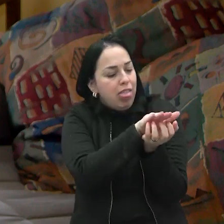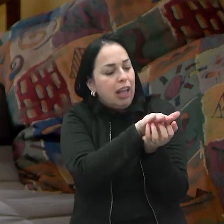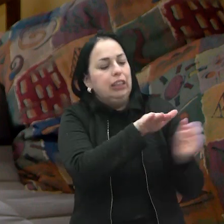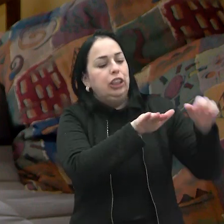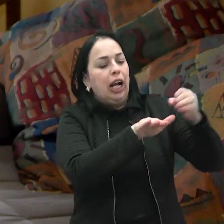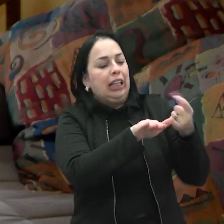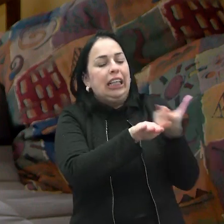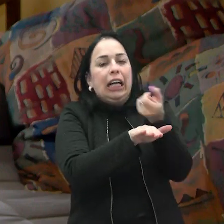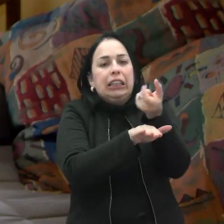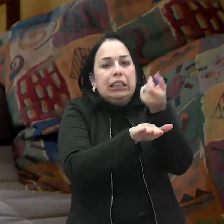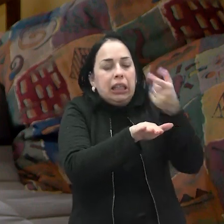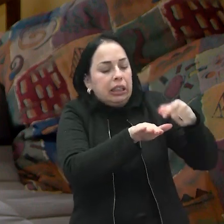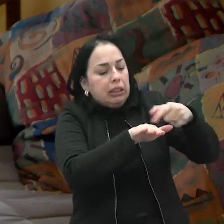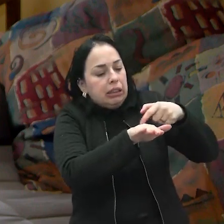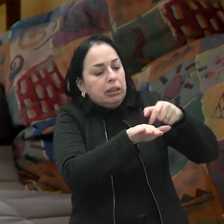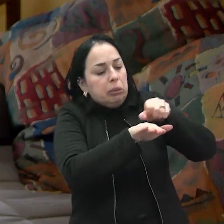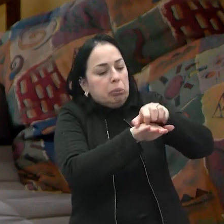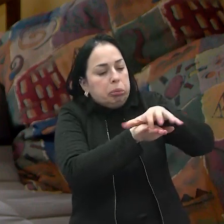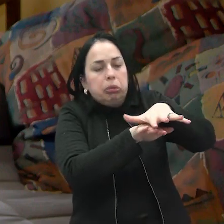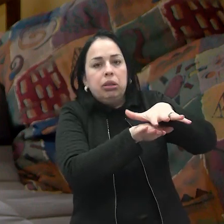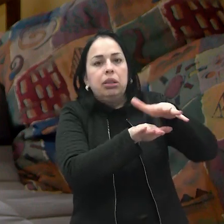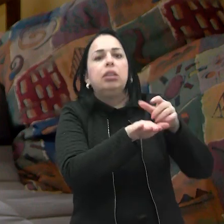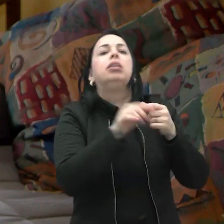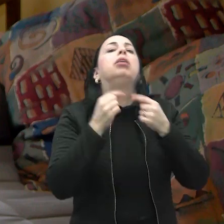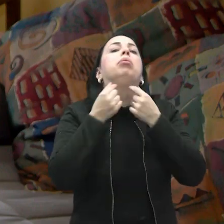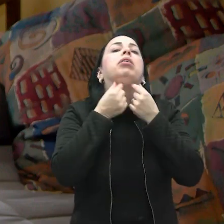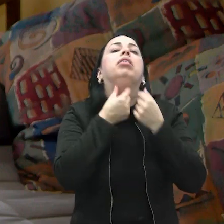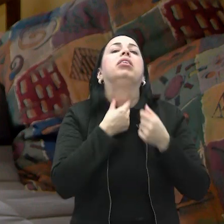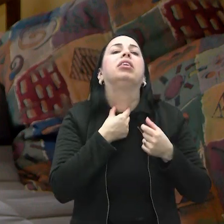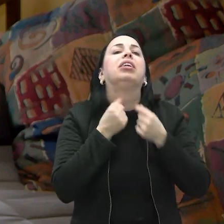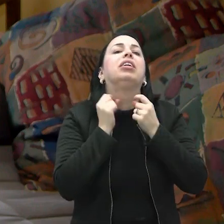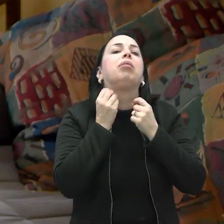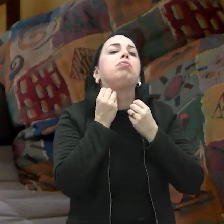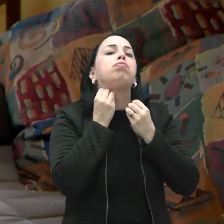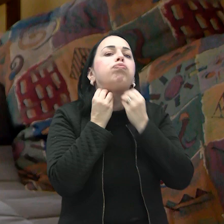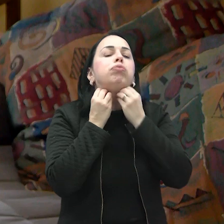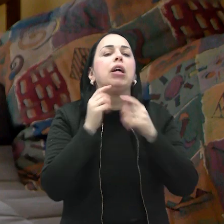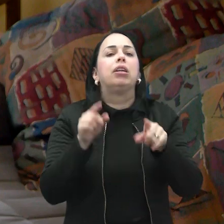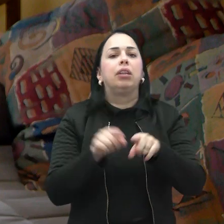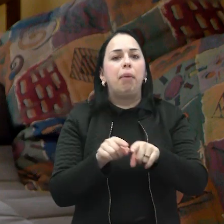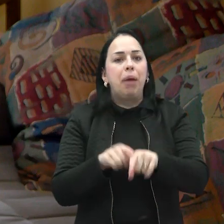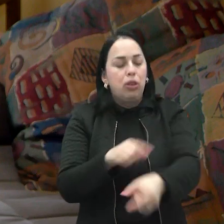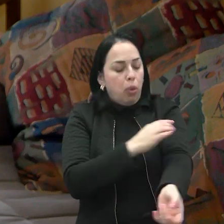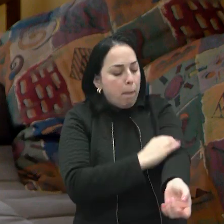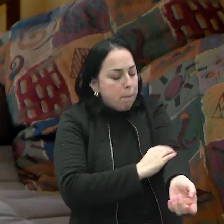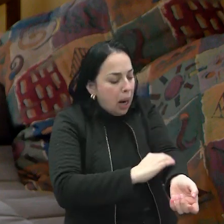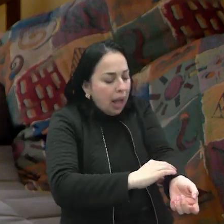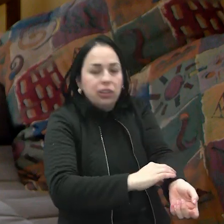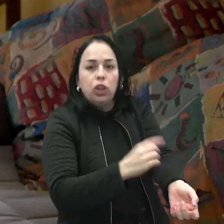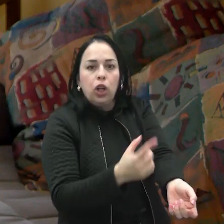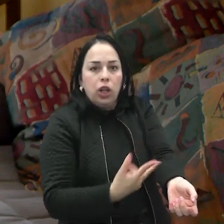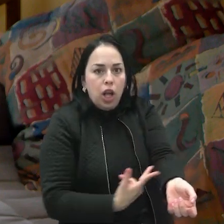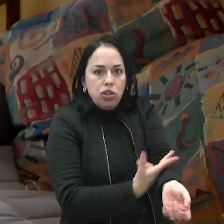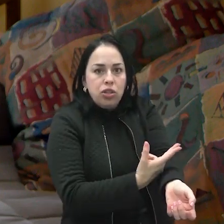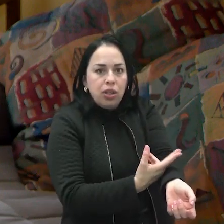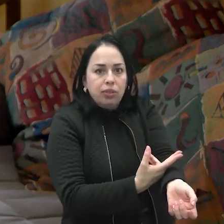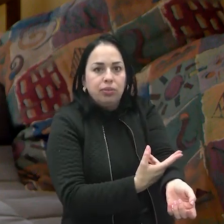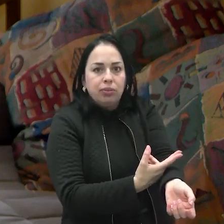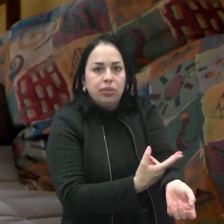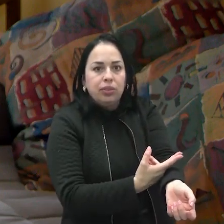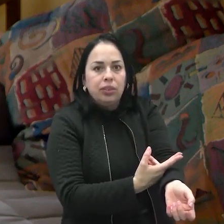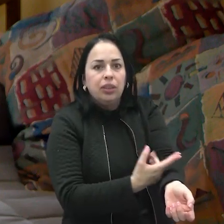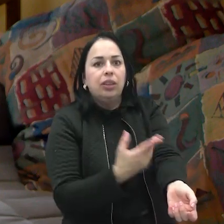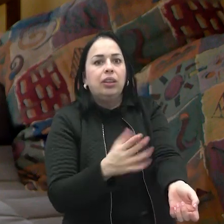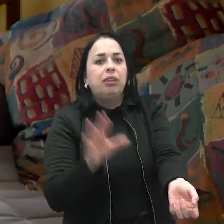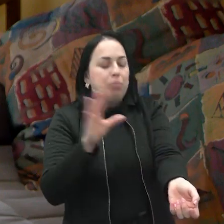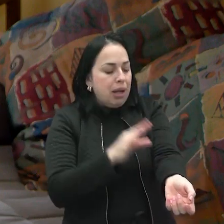estava grande e avançado. Dissecação bilateral e tirei um pedaço do braço para colocar o que eles